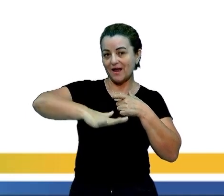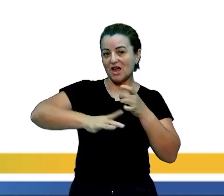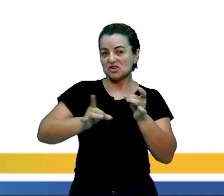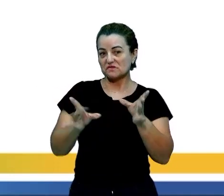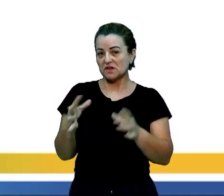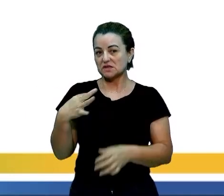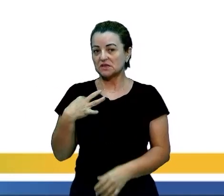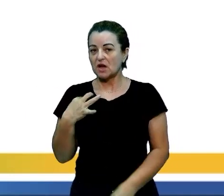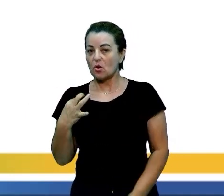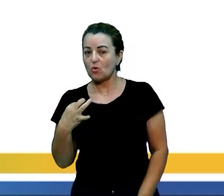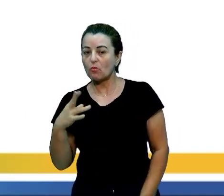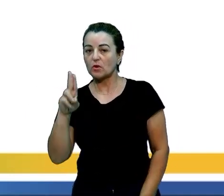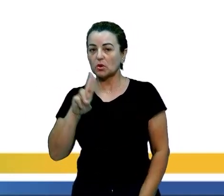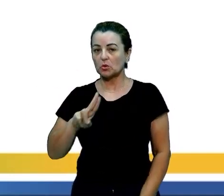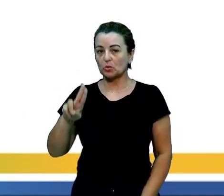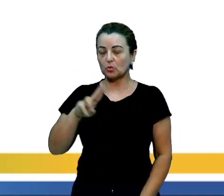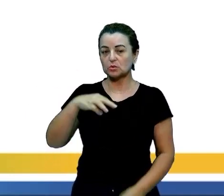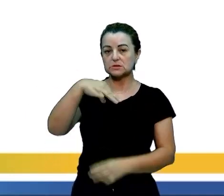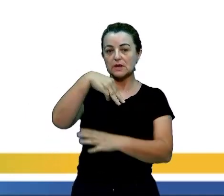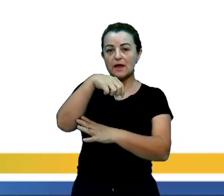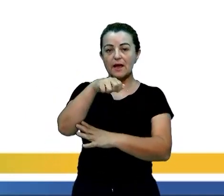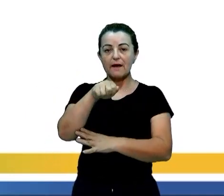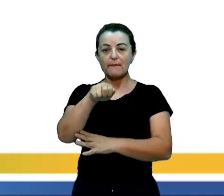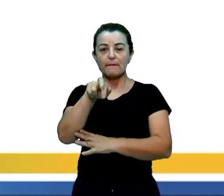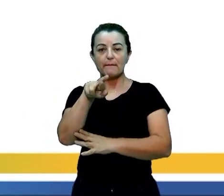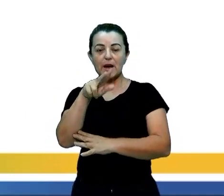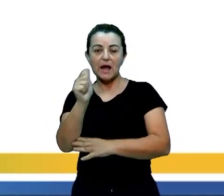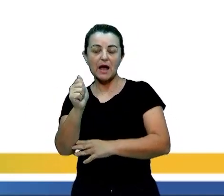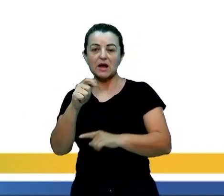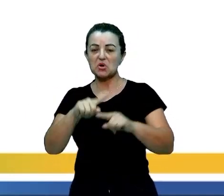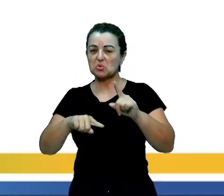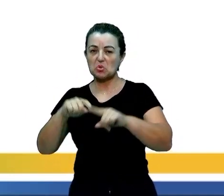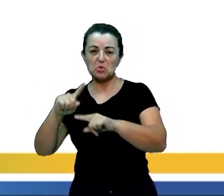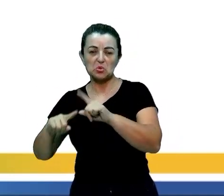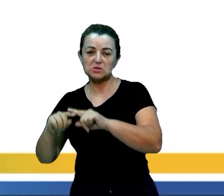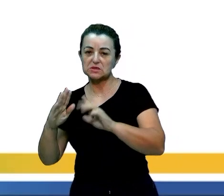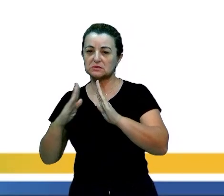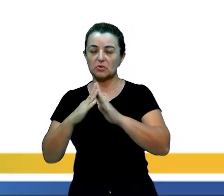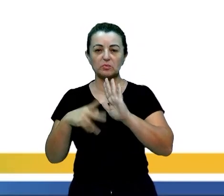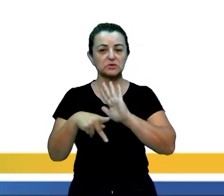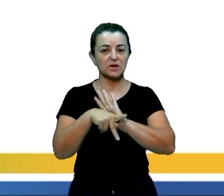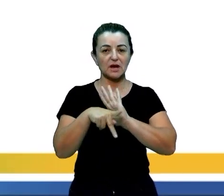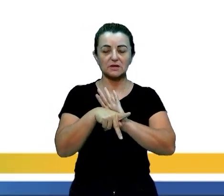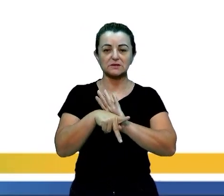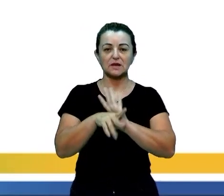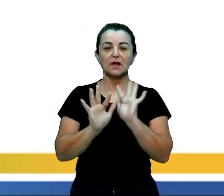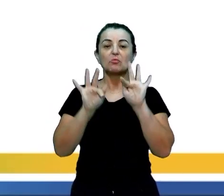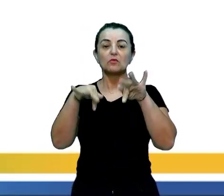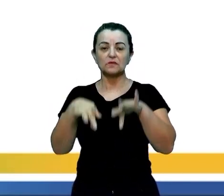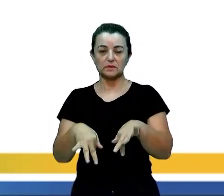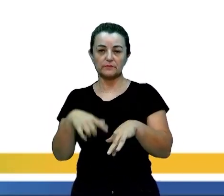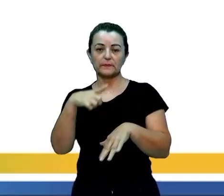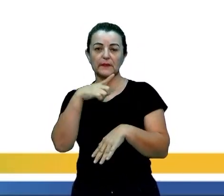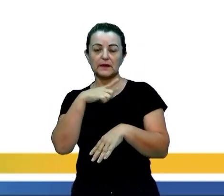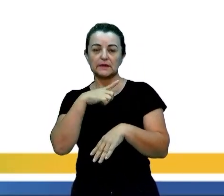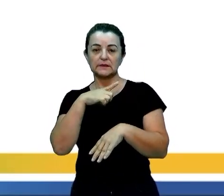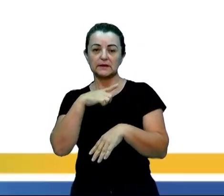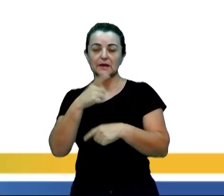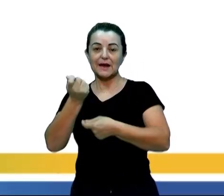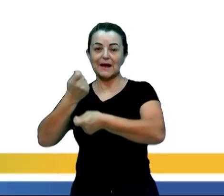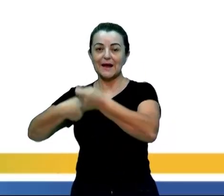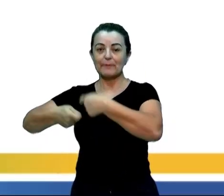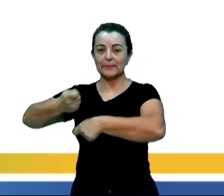que a gente usa, nas marcas que a gente consome, eletrodomésticos, enfim, tudo mais. E, por fim, nós temos o